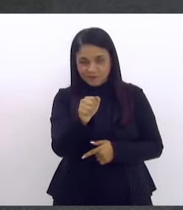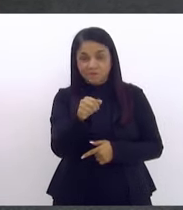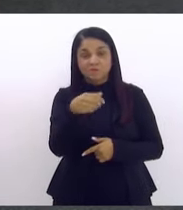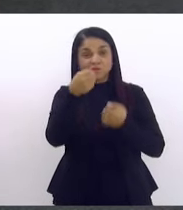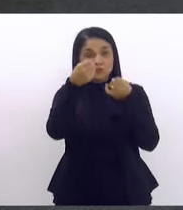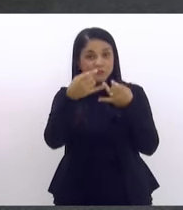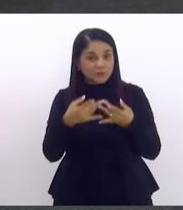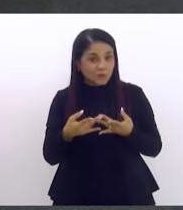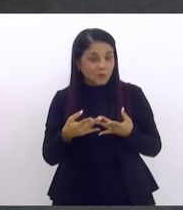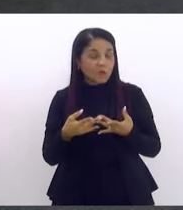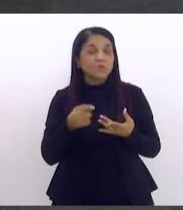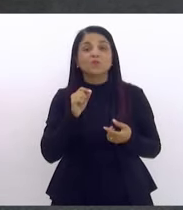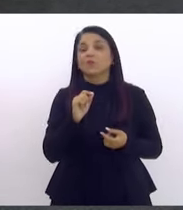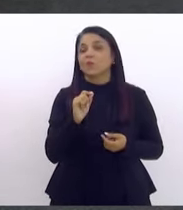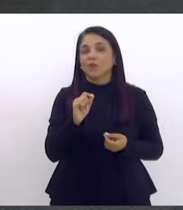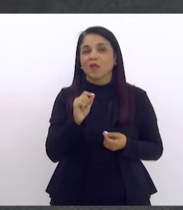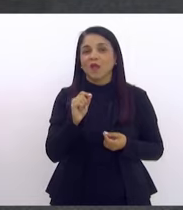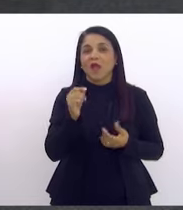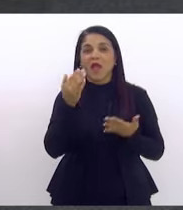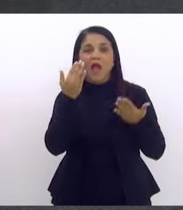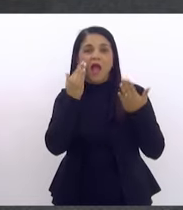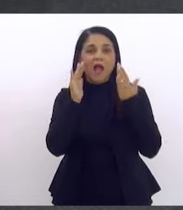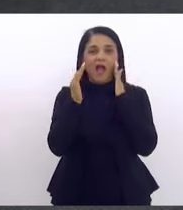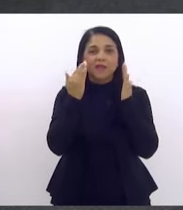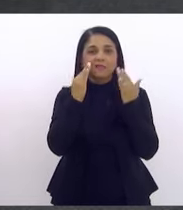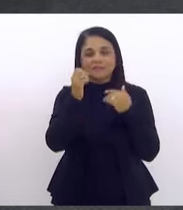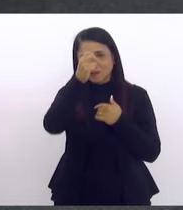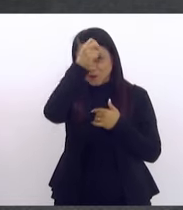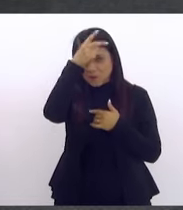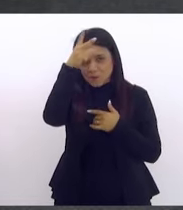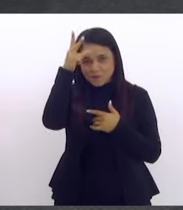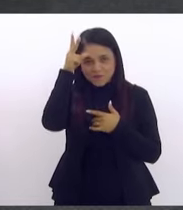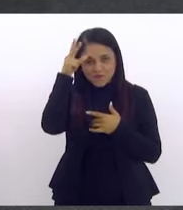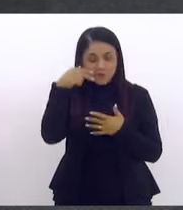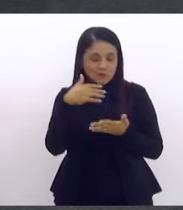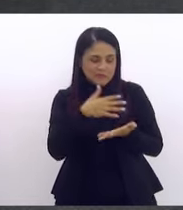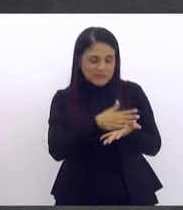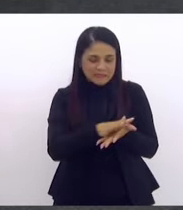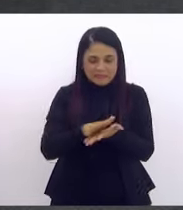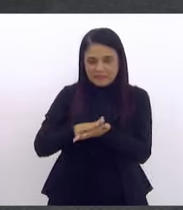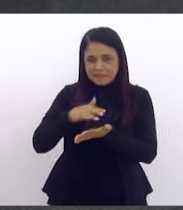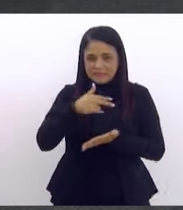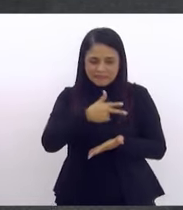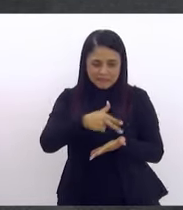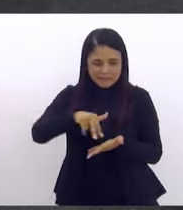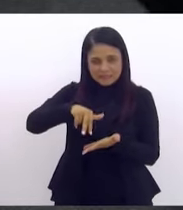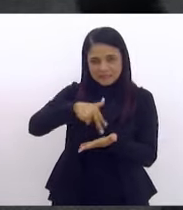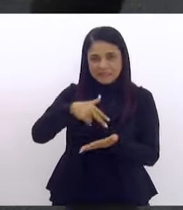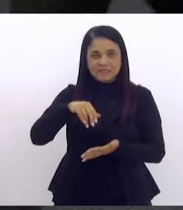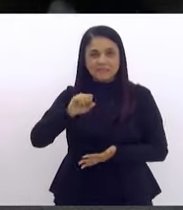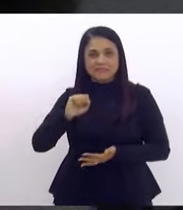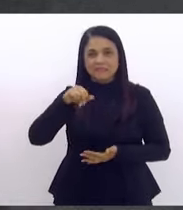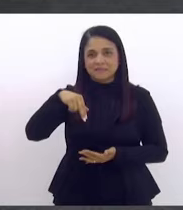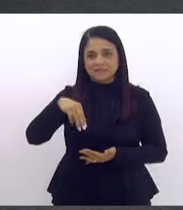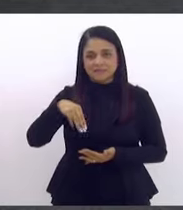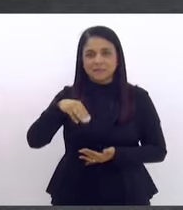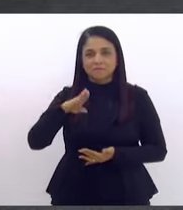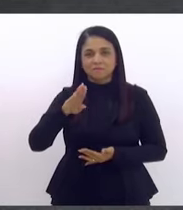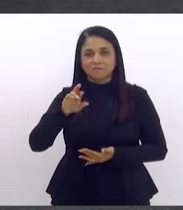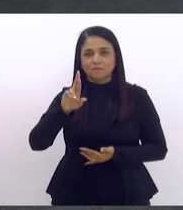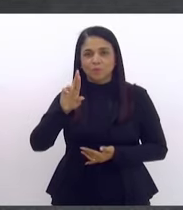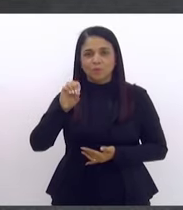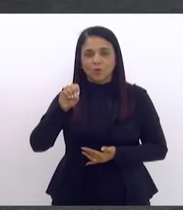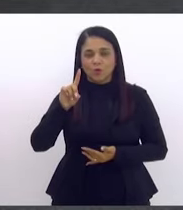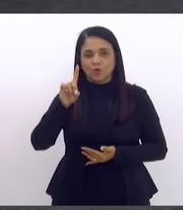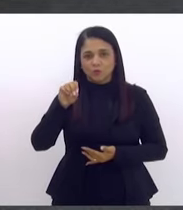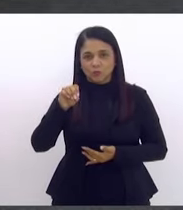foi sobre a alegria do prefeito em sambar no sambódromo, uma suposta